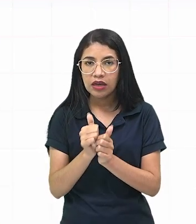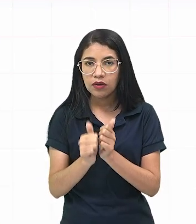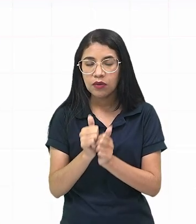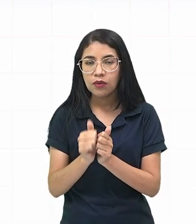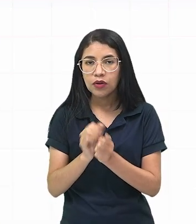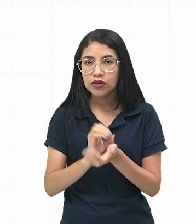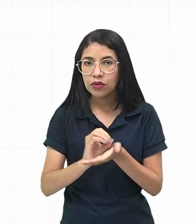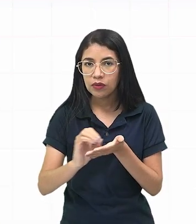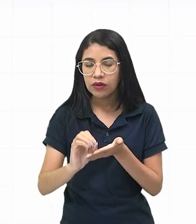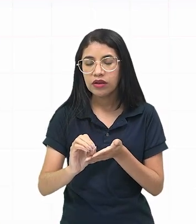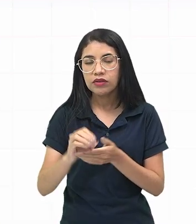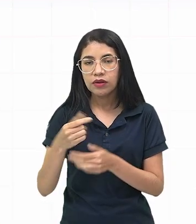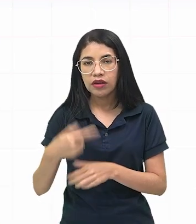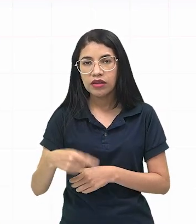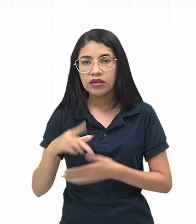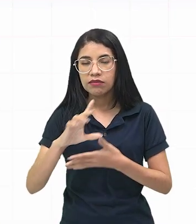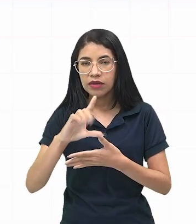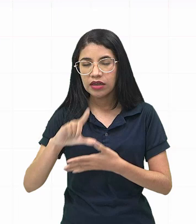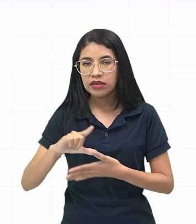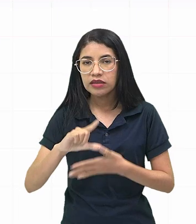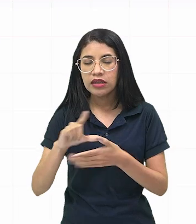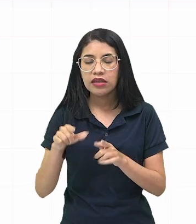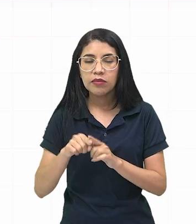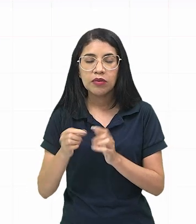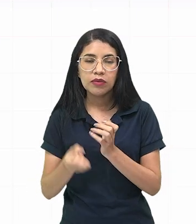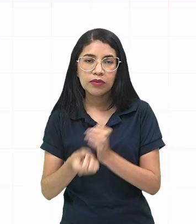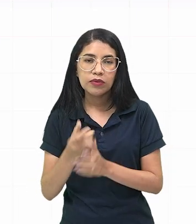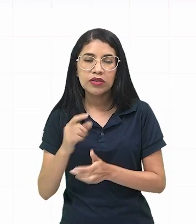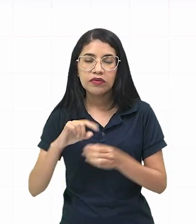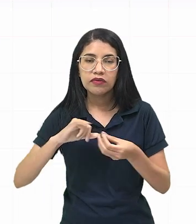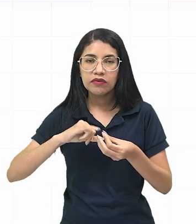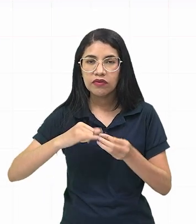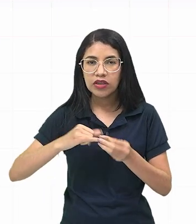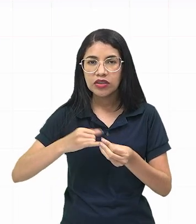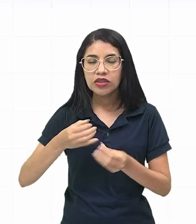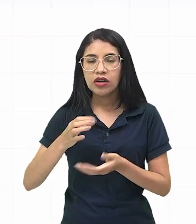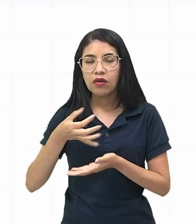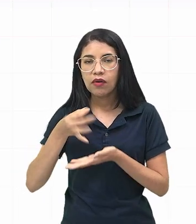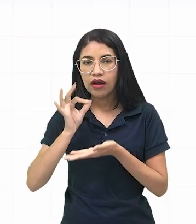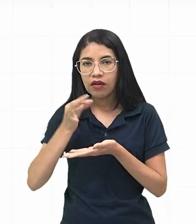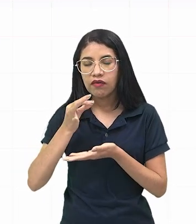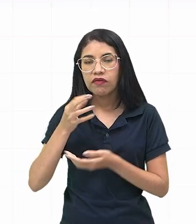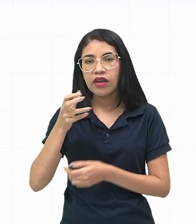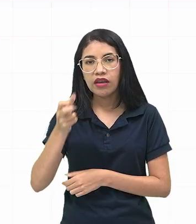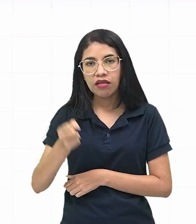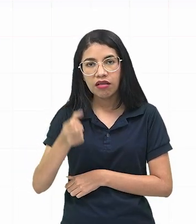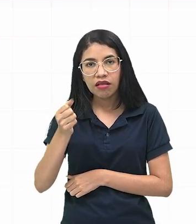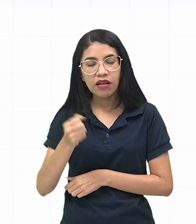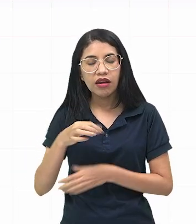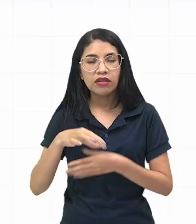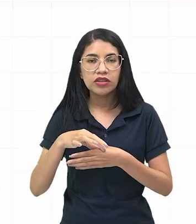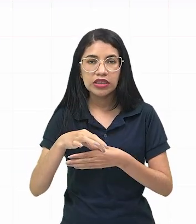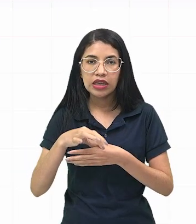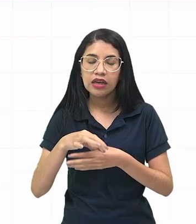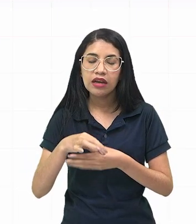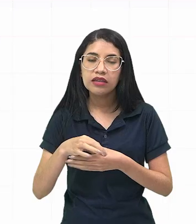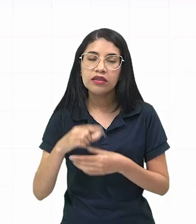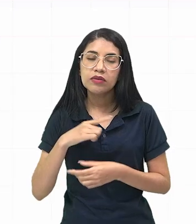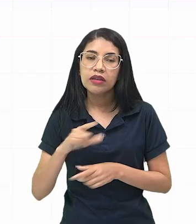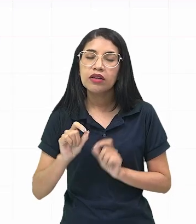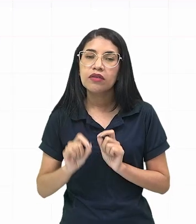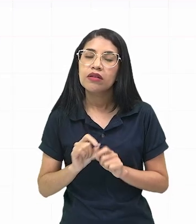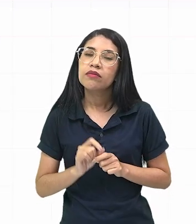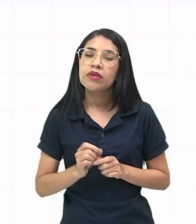da América Latina, mas também produz feijão, café, leite, carne. Então, existe uma produção para o